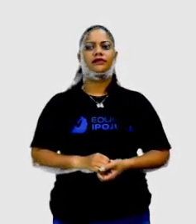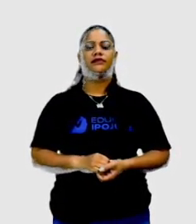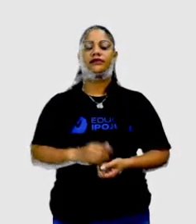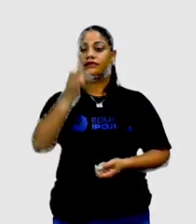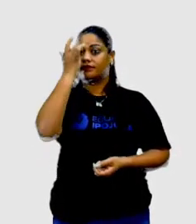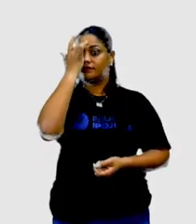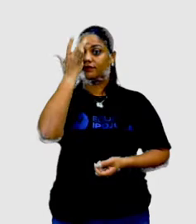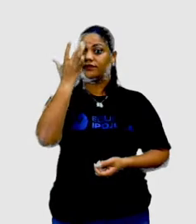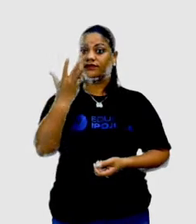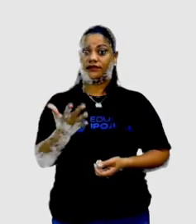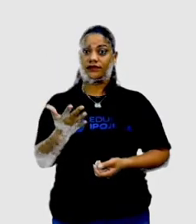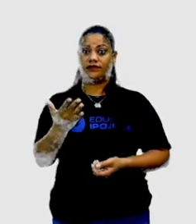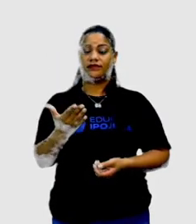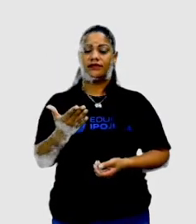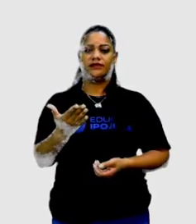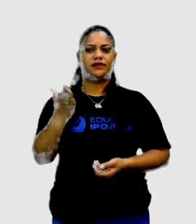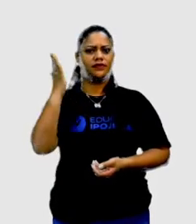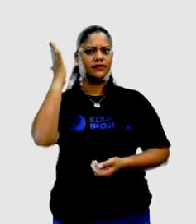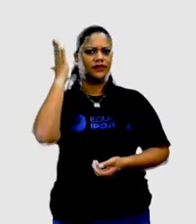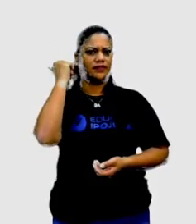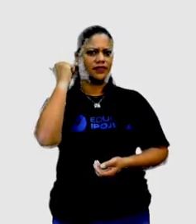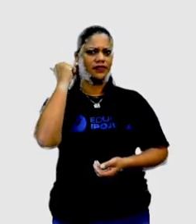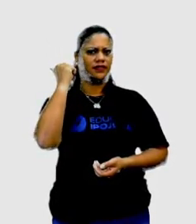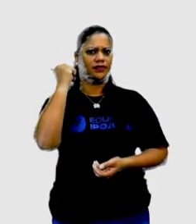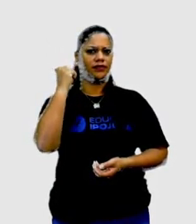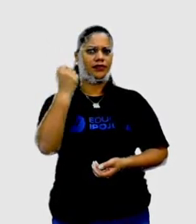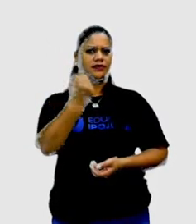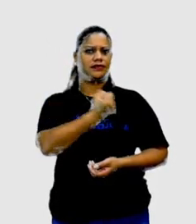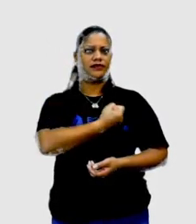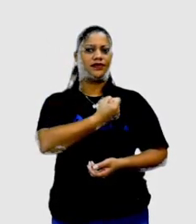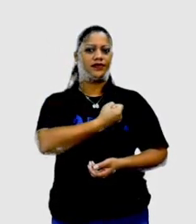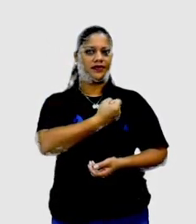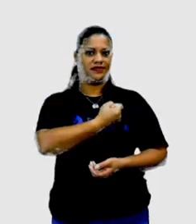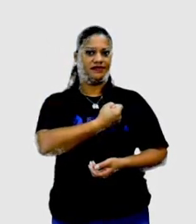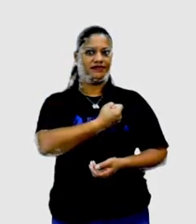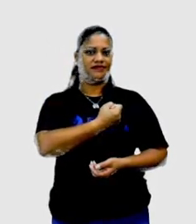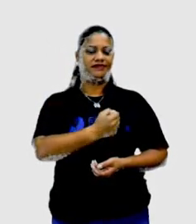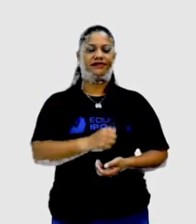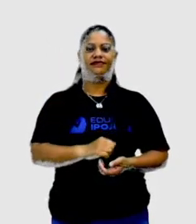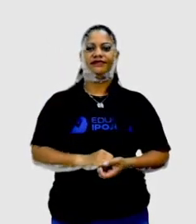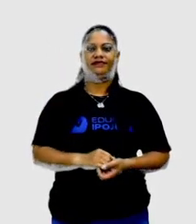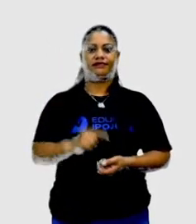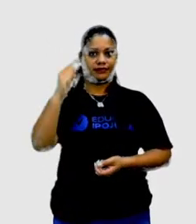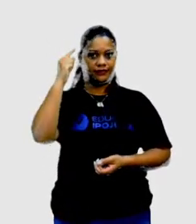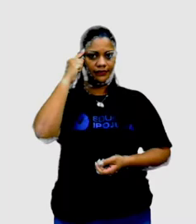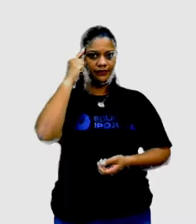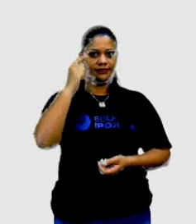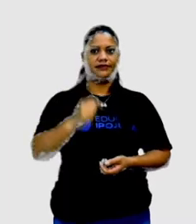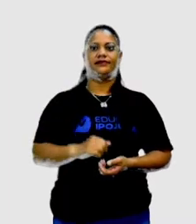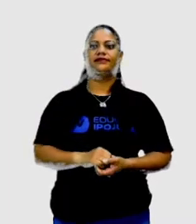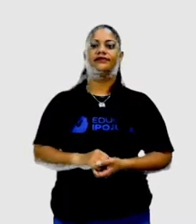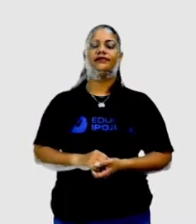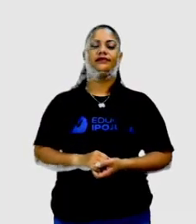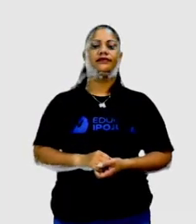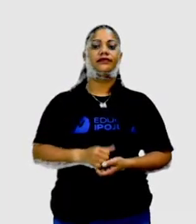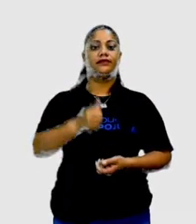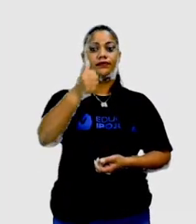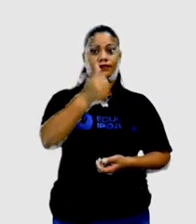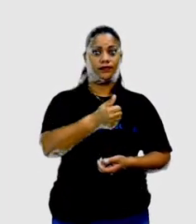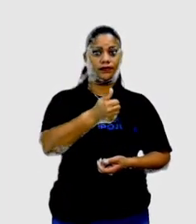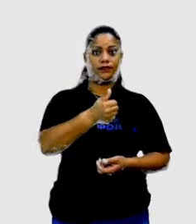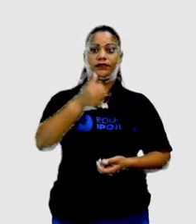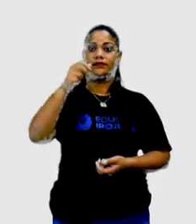formas fáceis da gente descobrir esses outros valores? Pensa no seguinte: 1 e